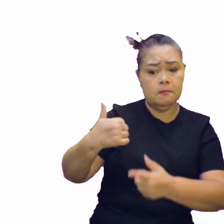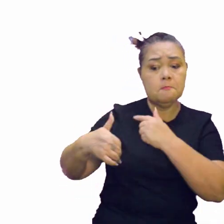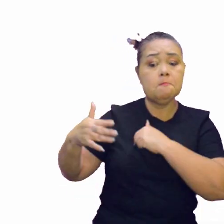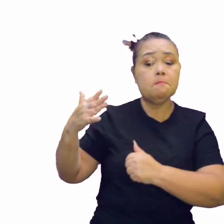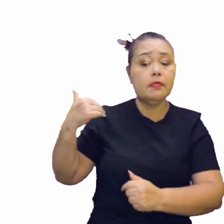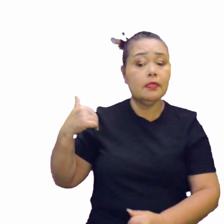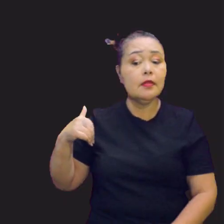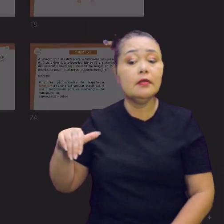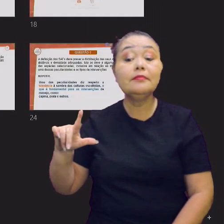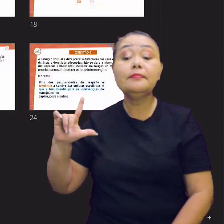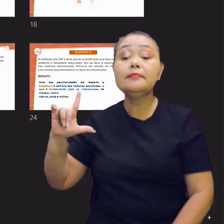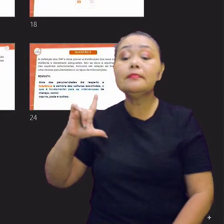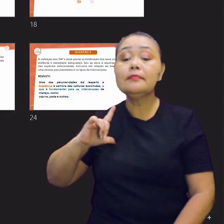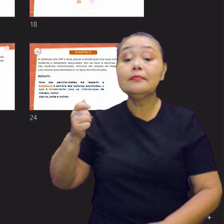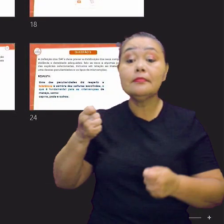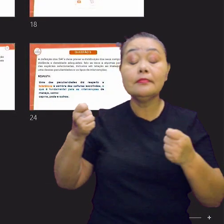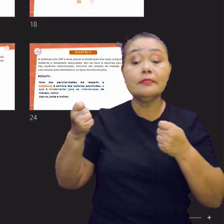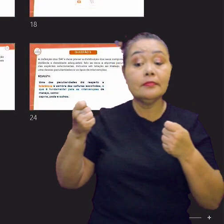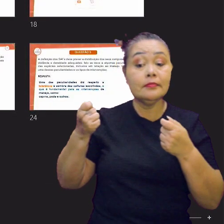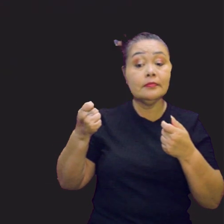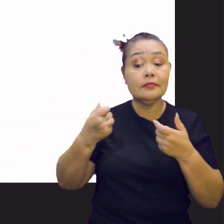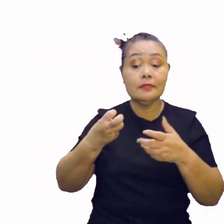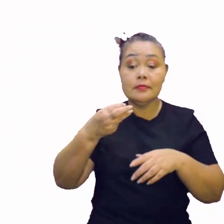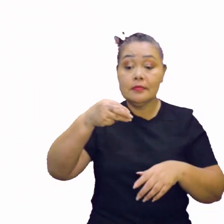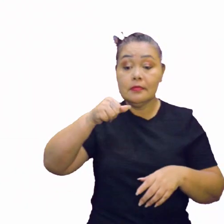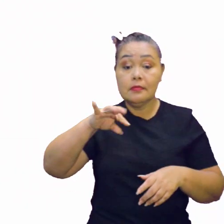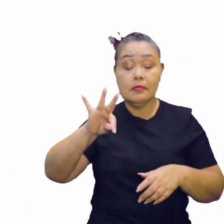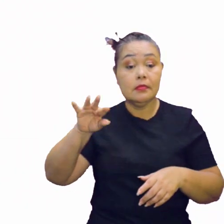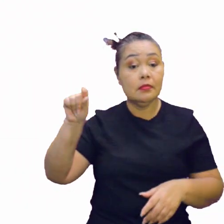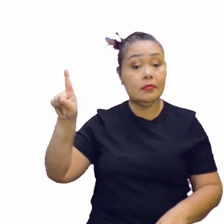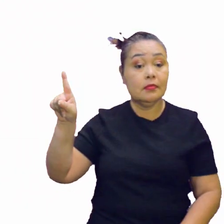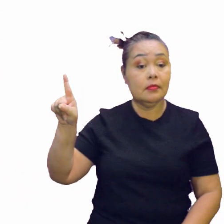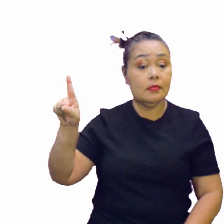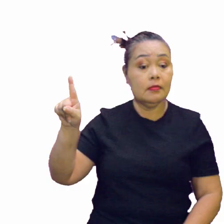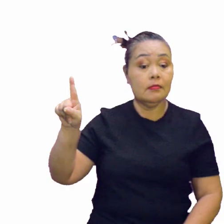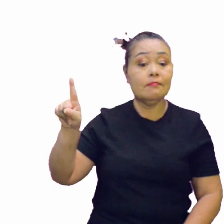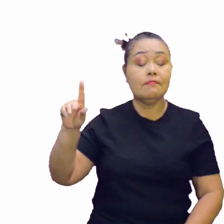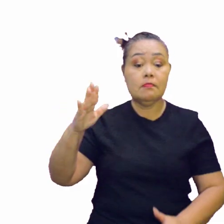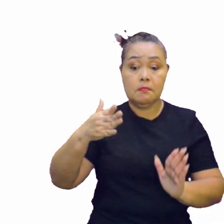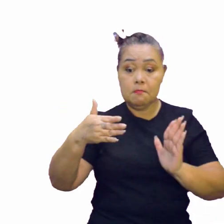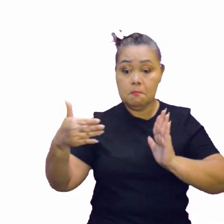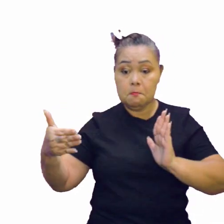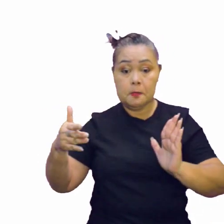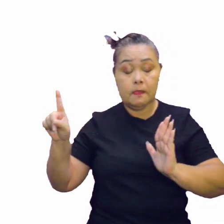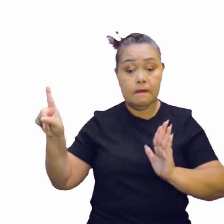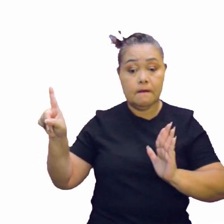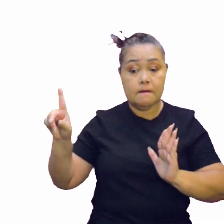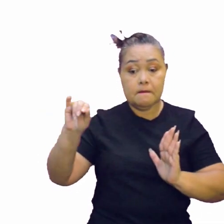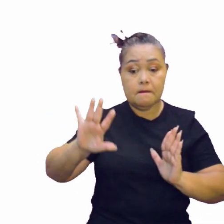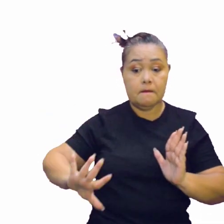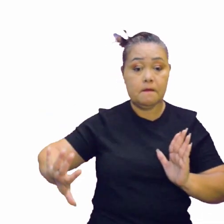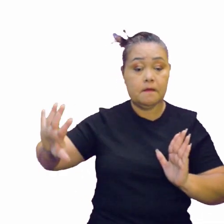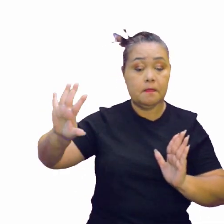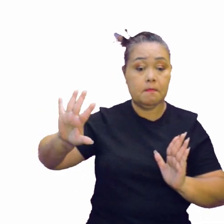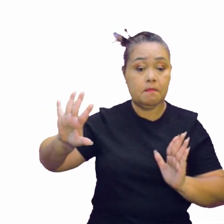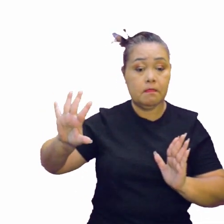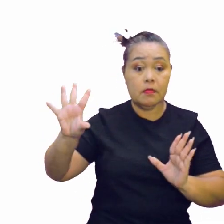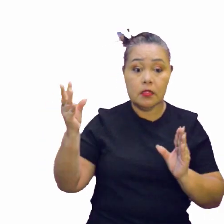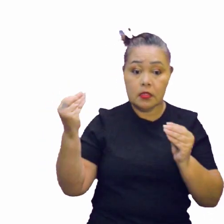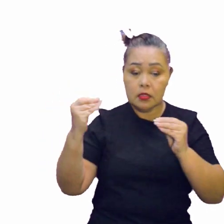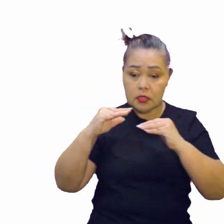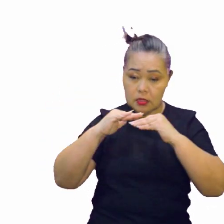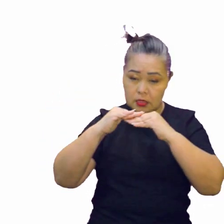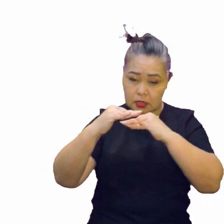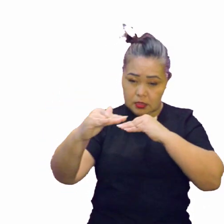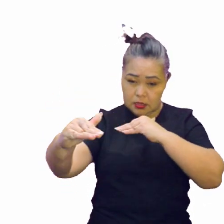esse controle de mato? Está aqui a imagem. A imagem não mente. Olha aqui ela, ó. Essa porção primária da faixa